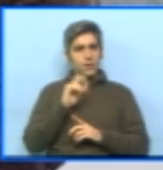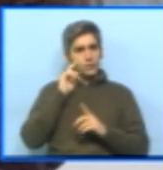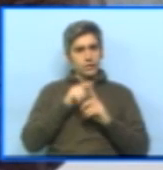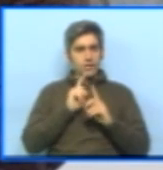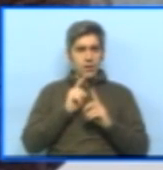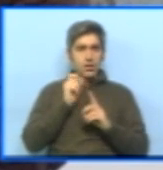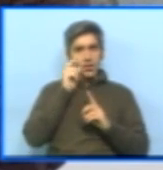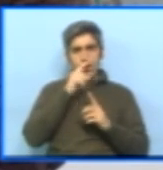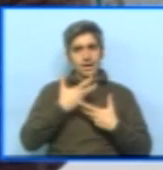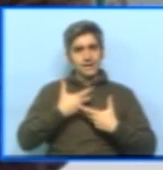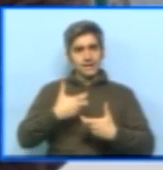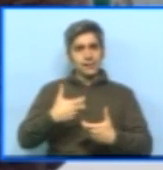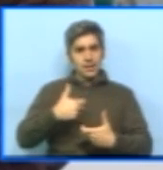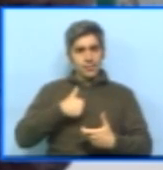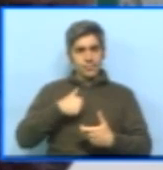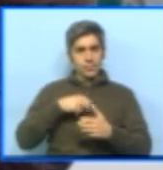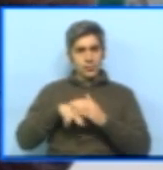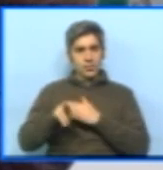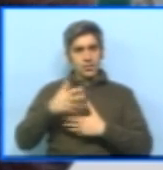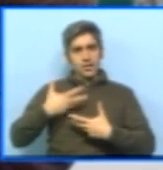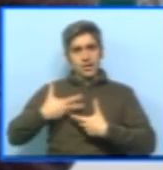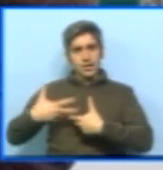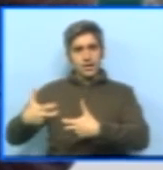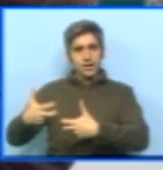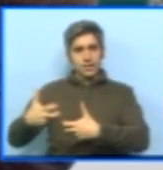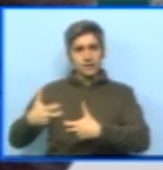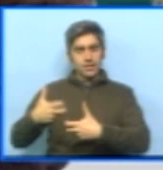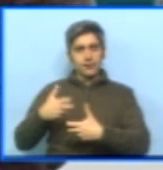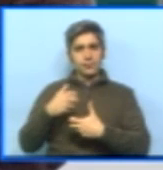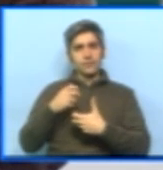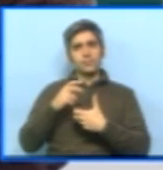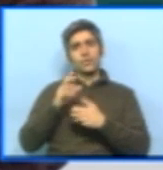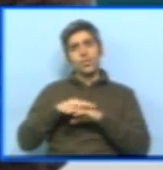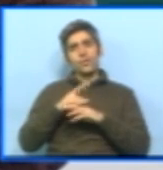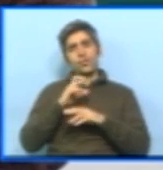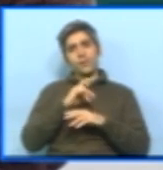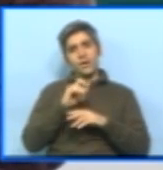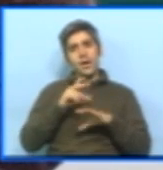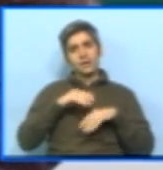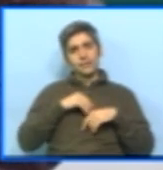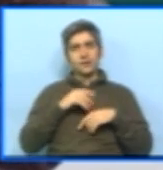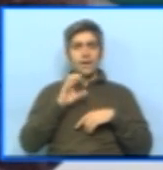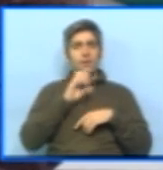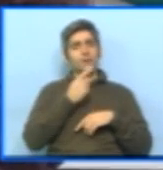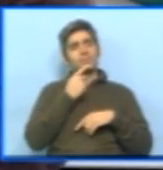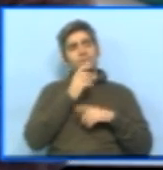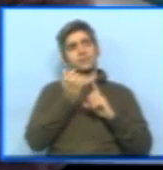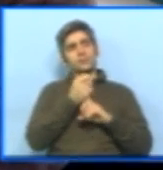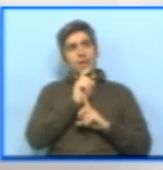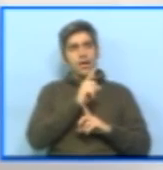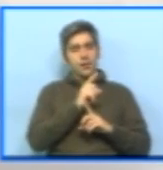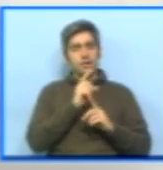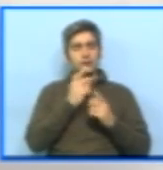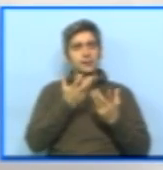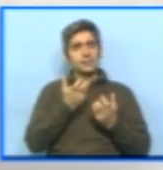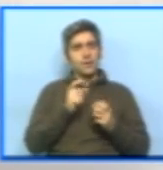e quem nos acolhe é por sermos romeiros e de certa forma também acolhe a